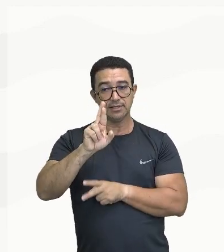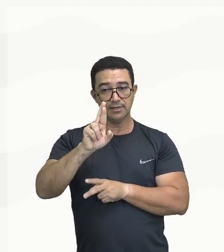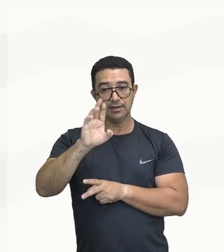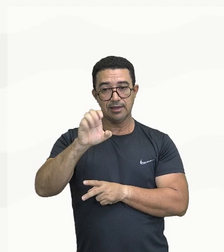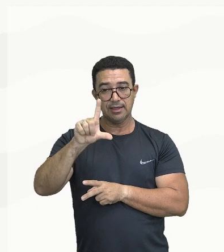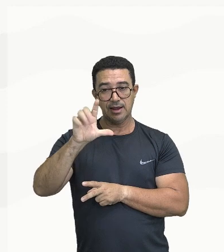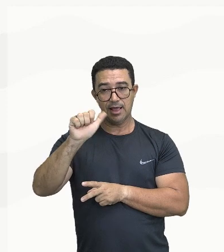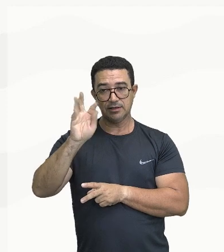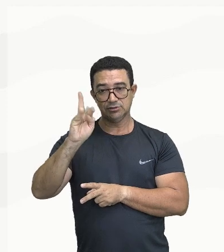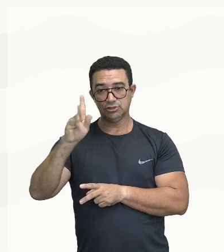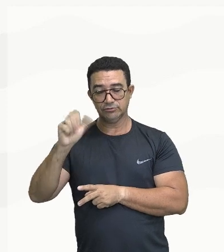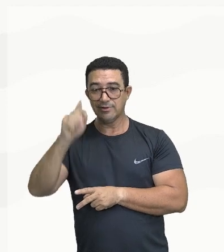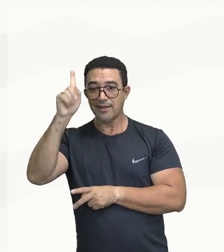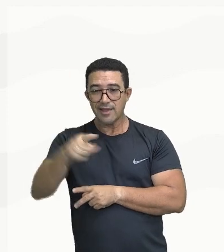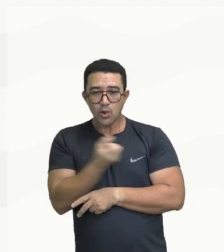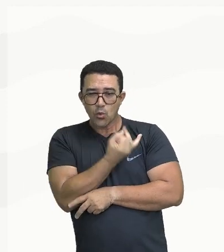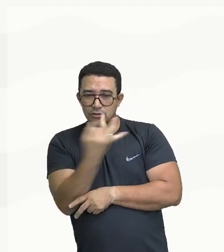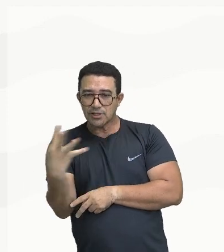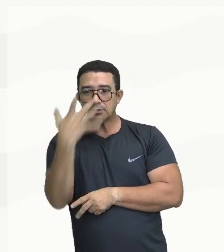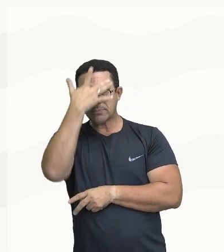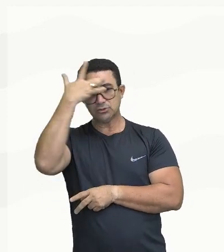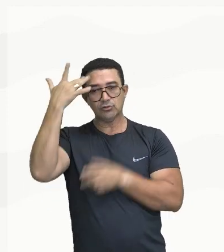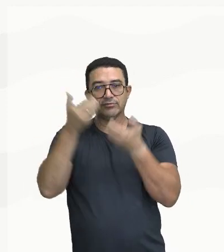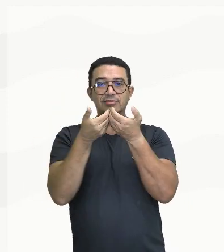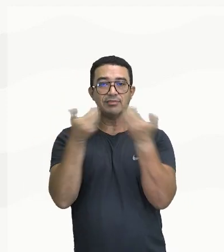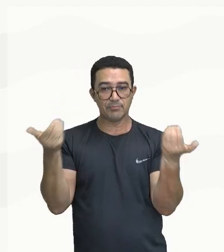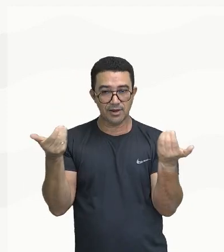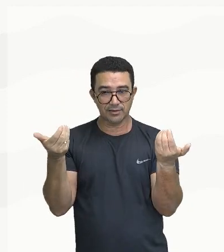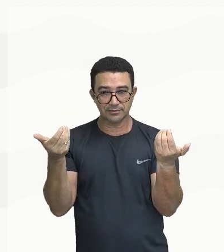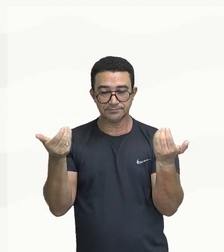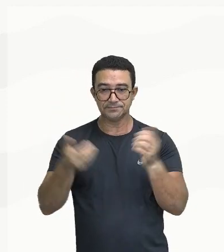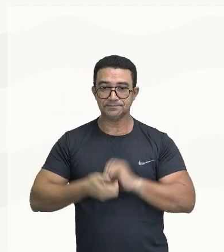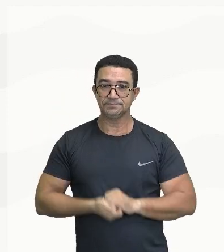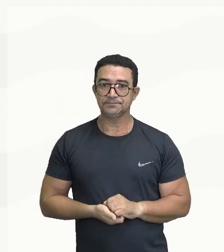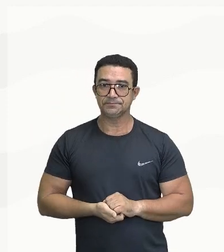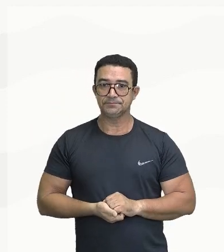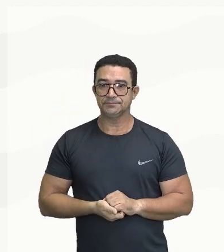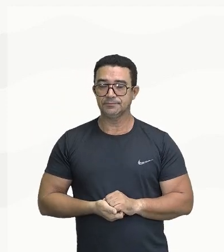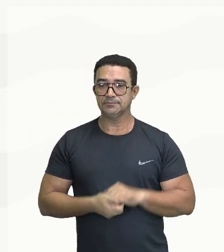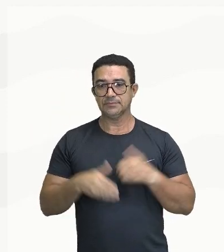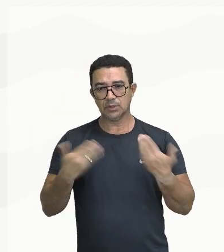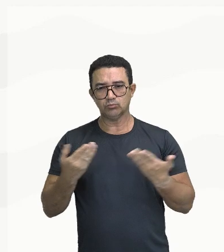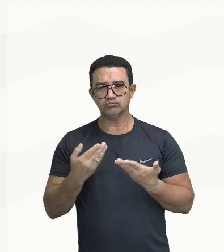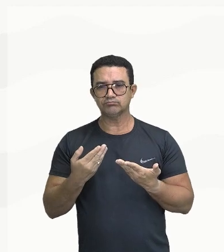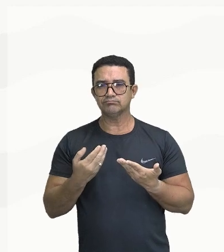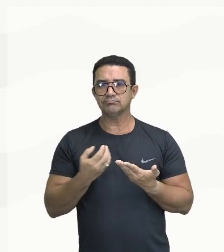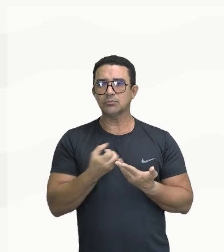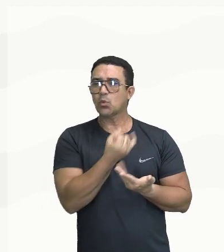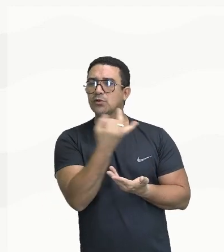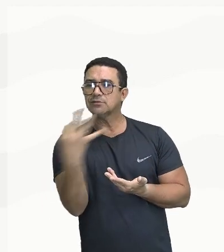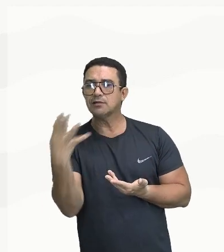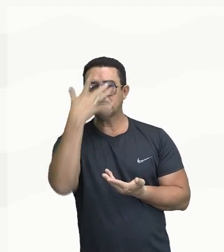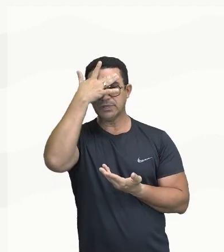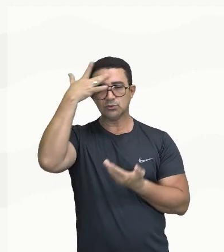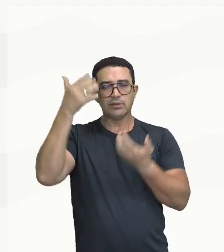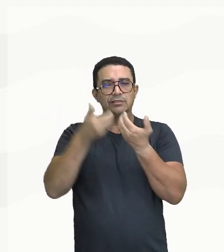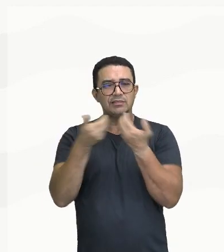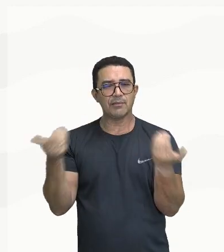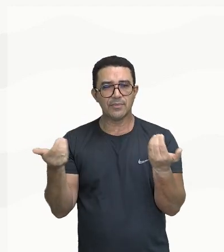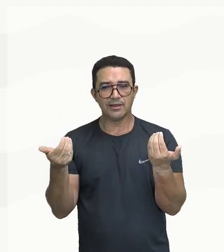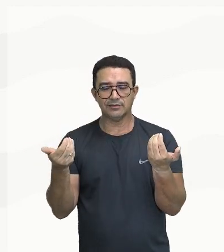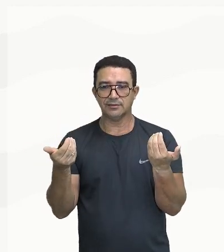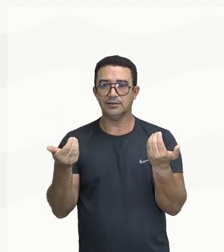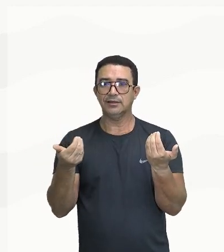qual era? Era a quantidade de pessoas separadas, correto? Então, a quantidade de pessoas